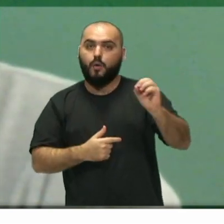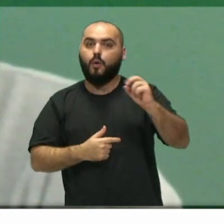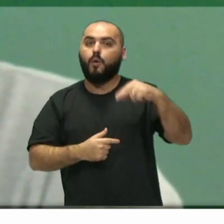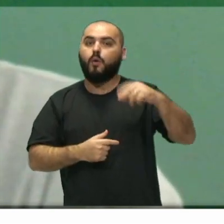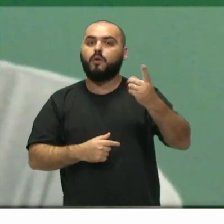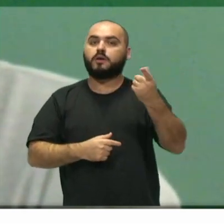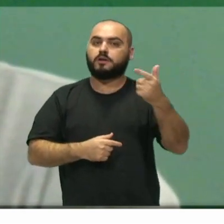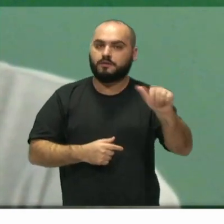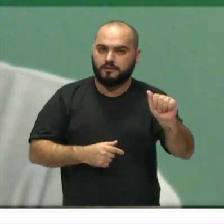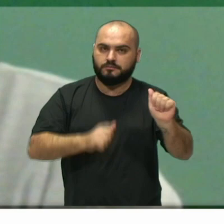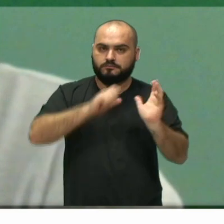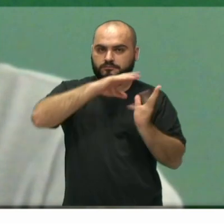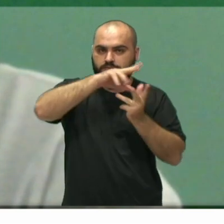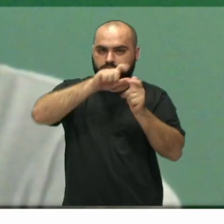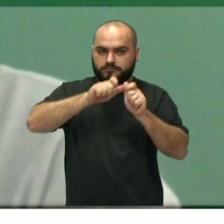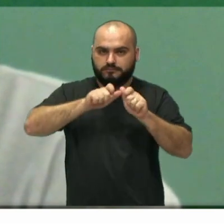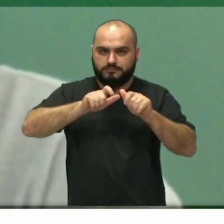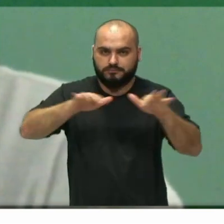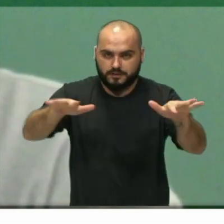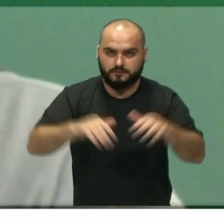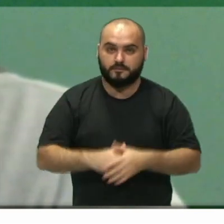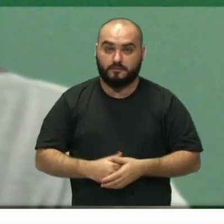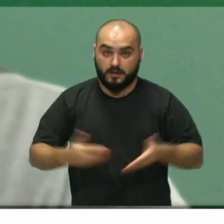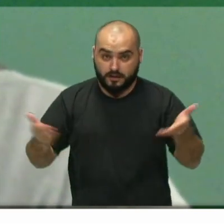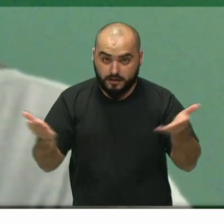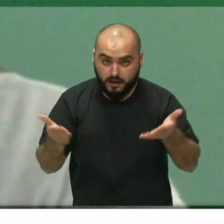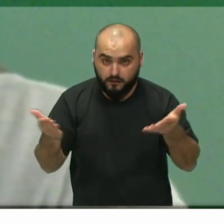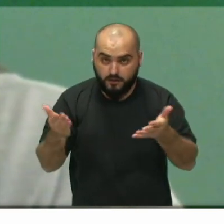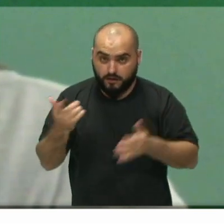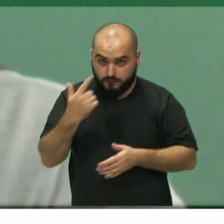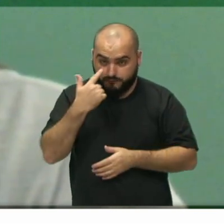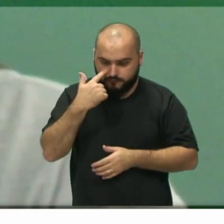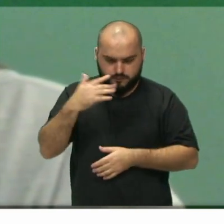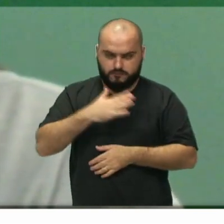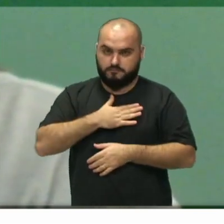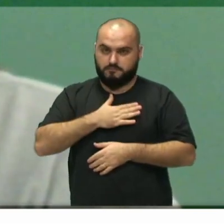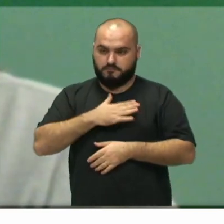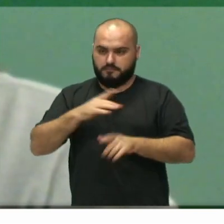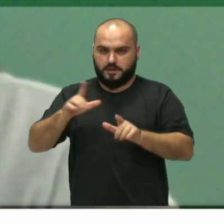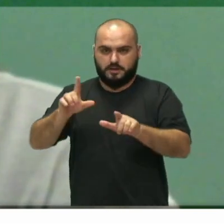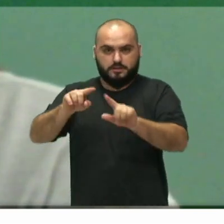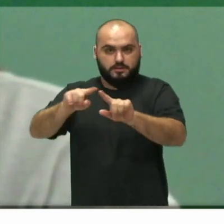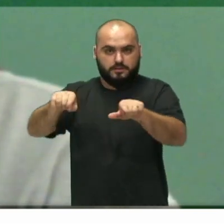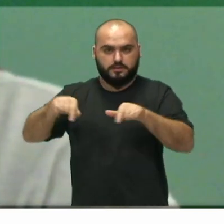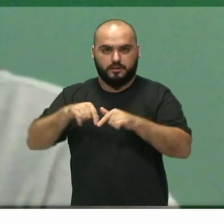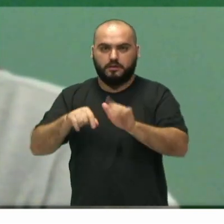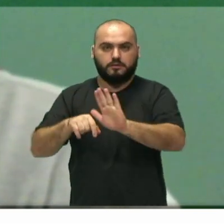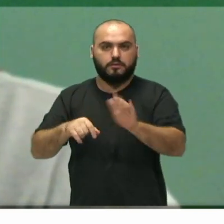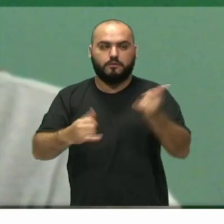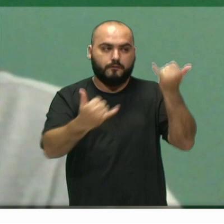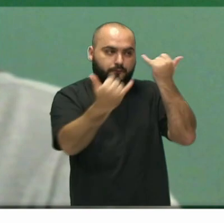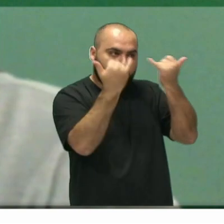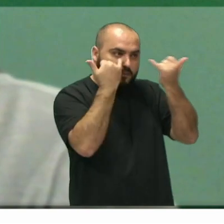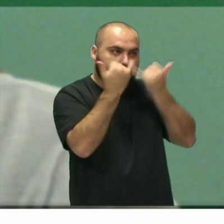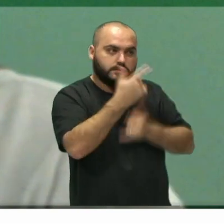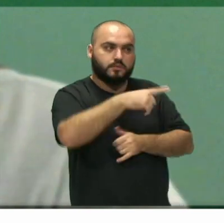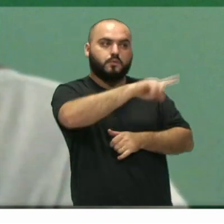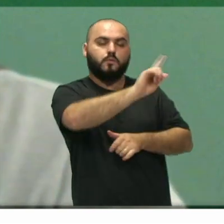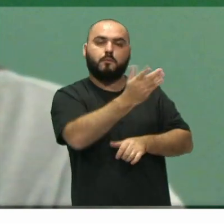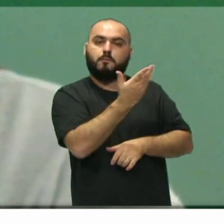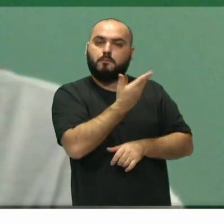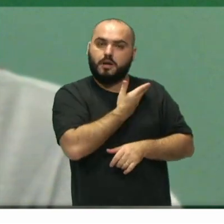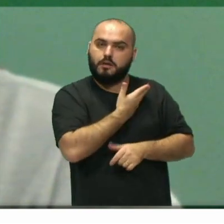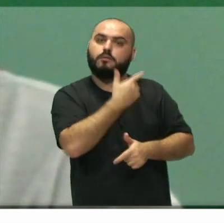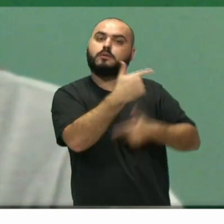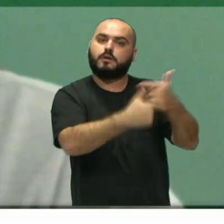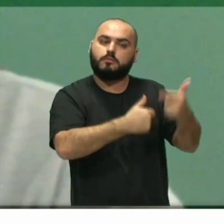pandemia. E o que a gente está vendo agora, não só no meu consultório, eu troco informações com outros colegas, né, que também